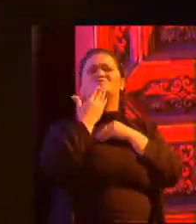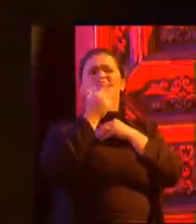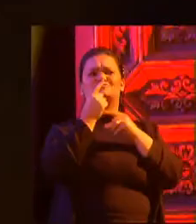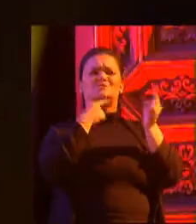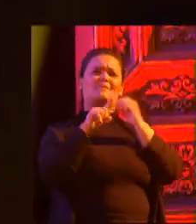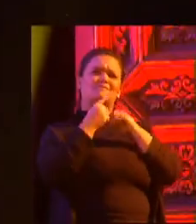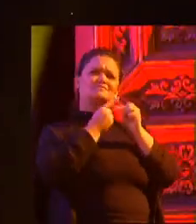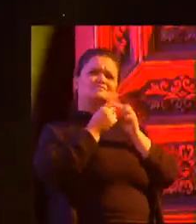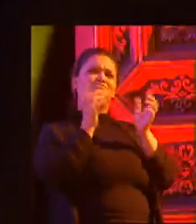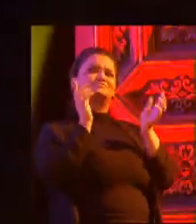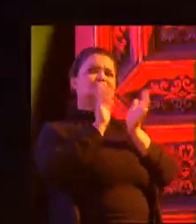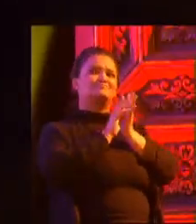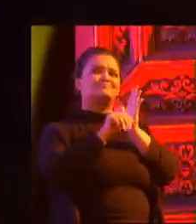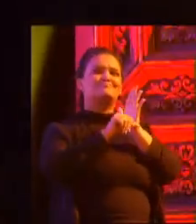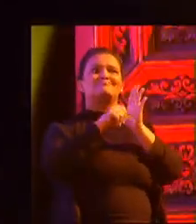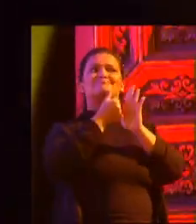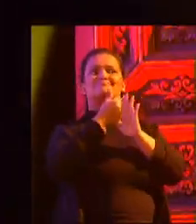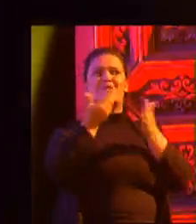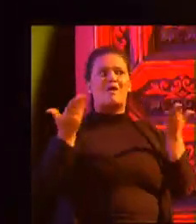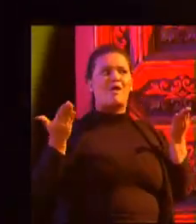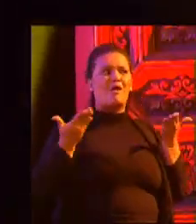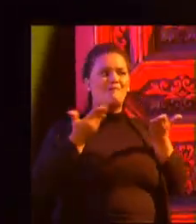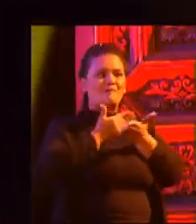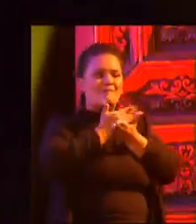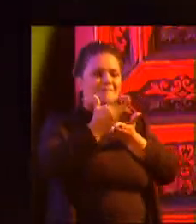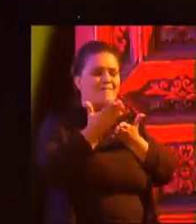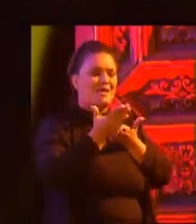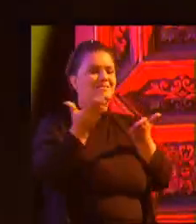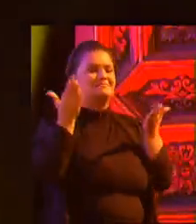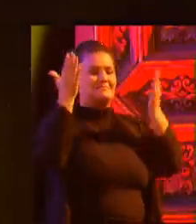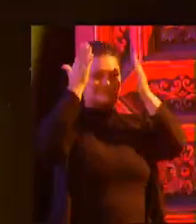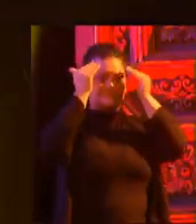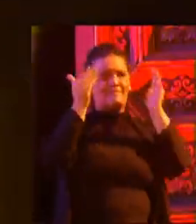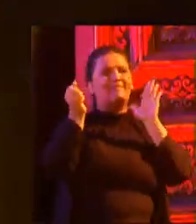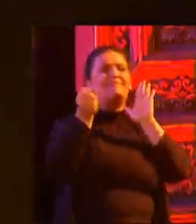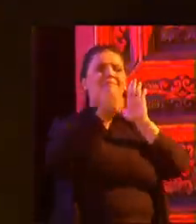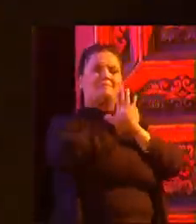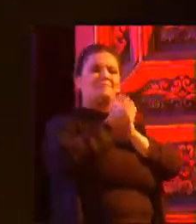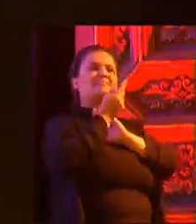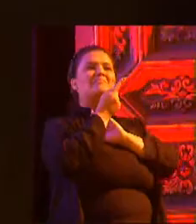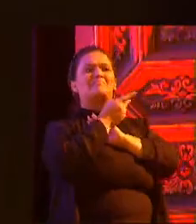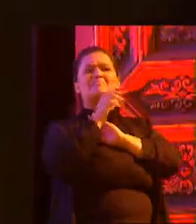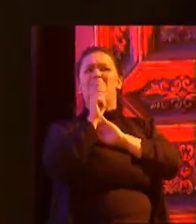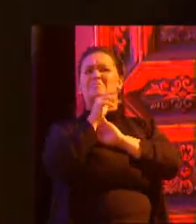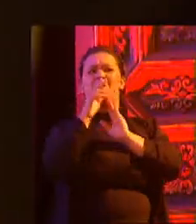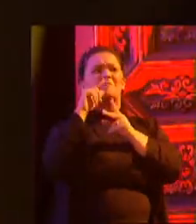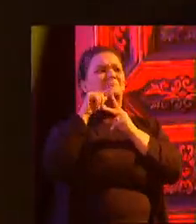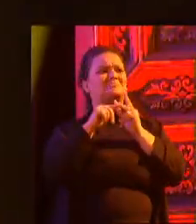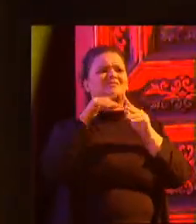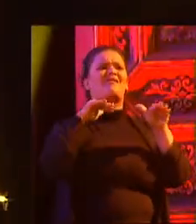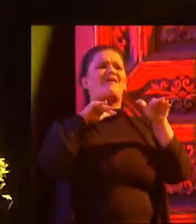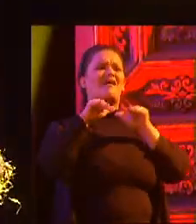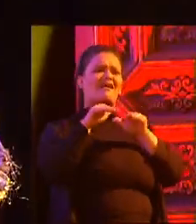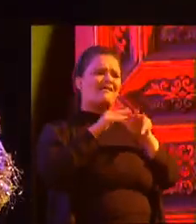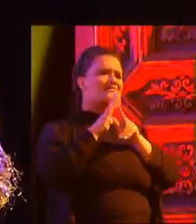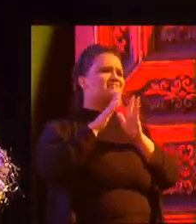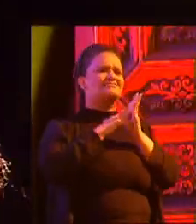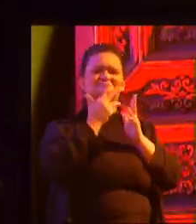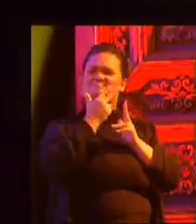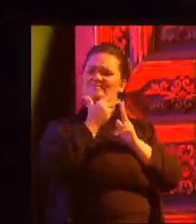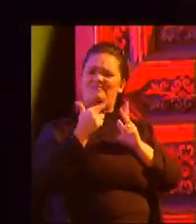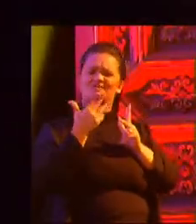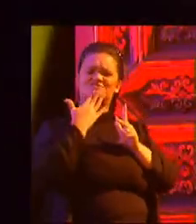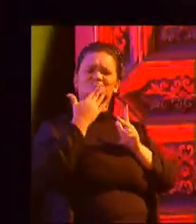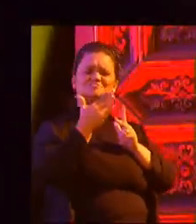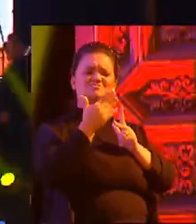na edição de estreia do prêmio, nessa noite emblemática, né? O pop, o rock, o reggae, o rap. A música pop